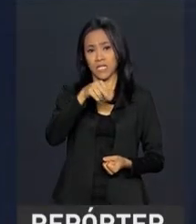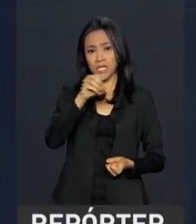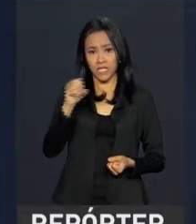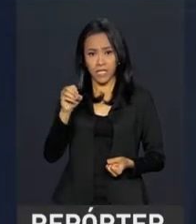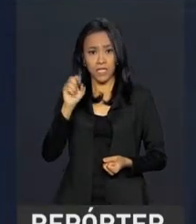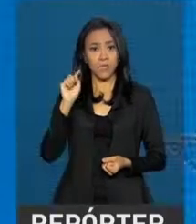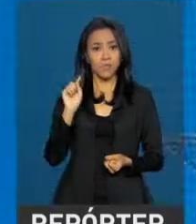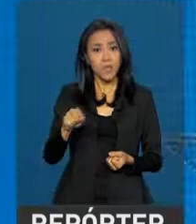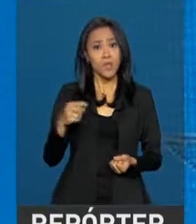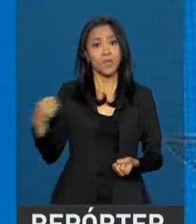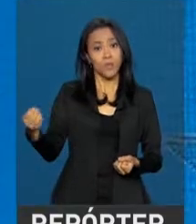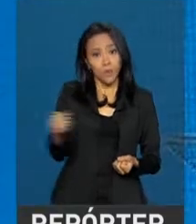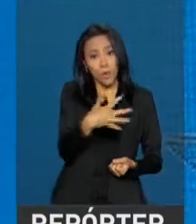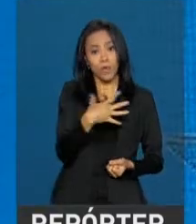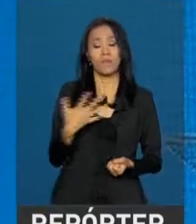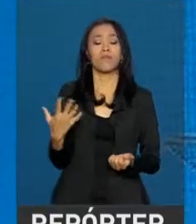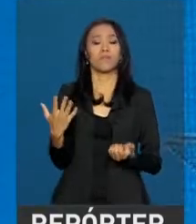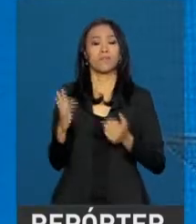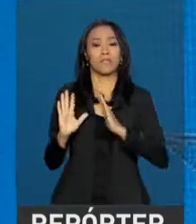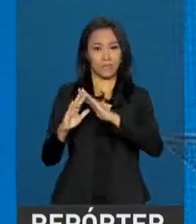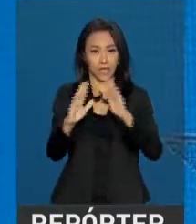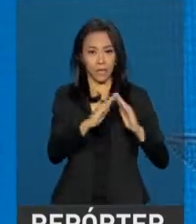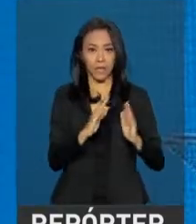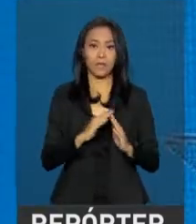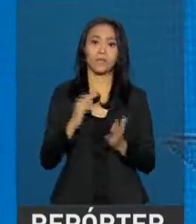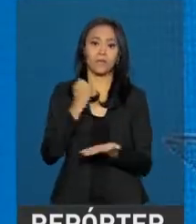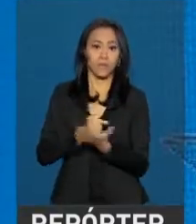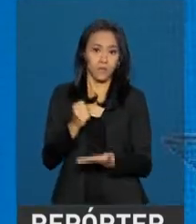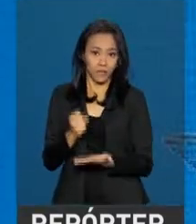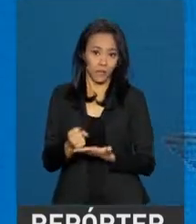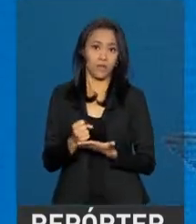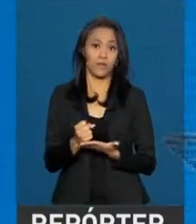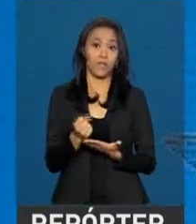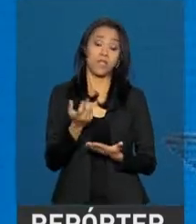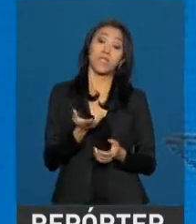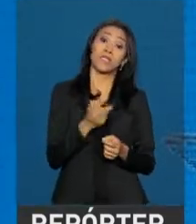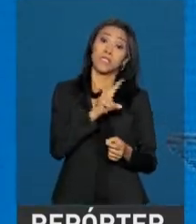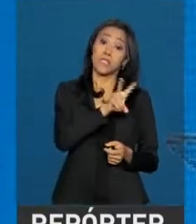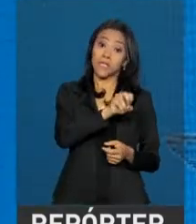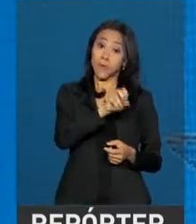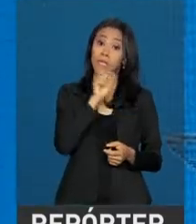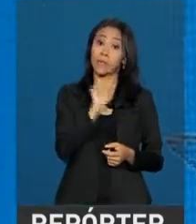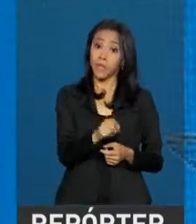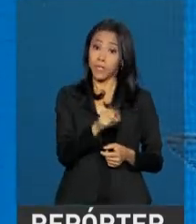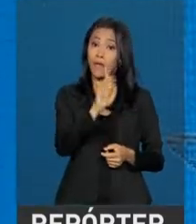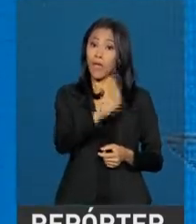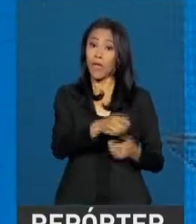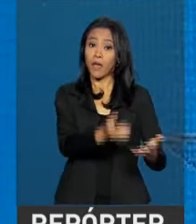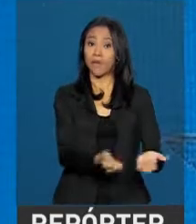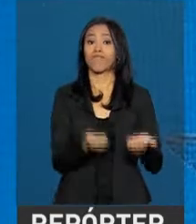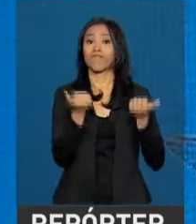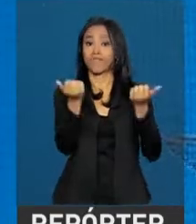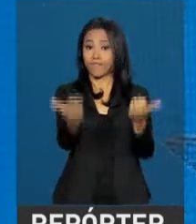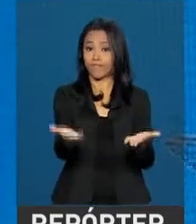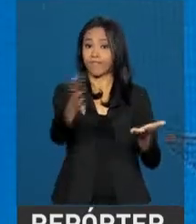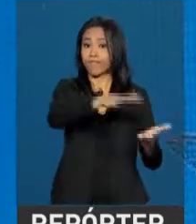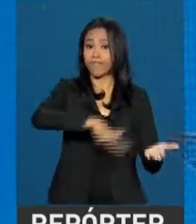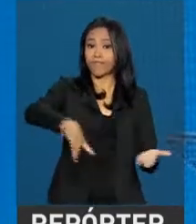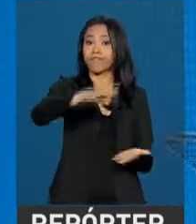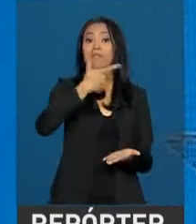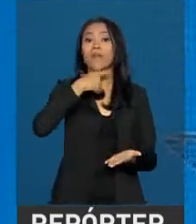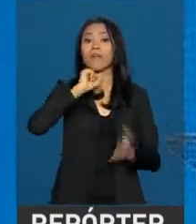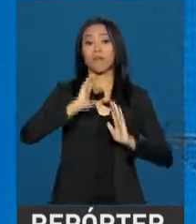novas unidades contratadas sendo que 50 mil delas se destinam os